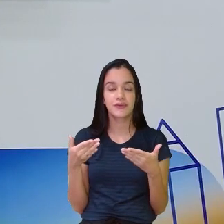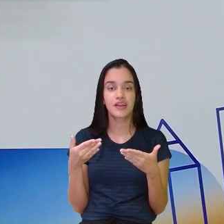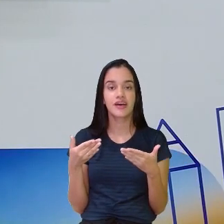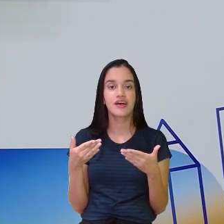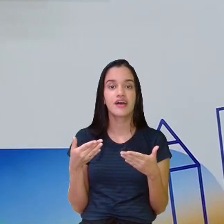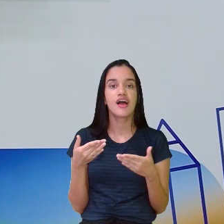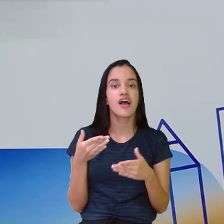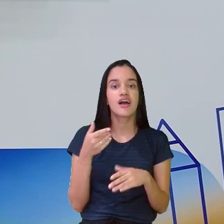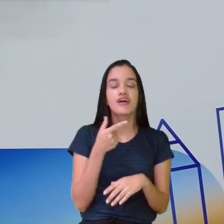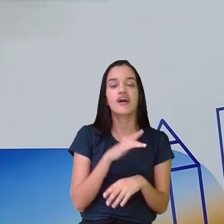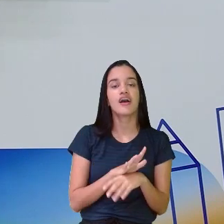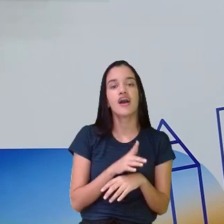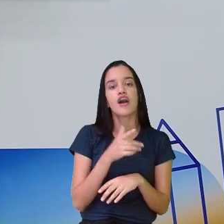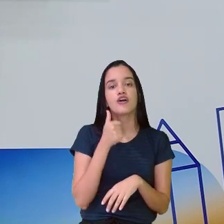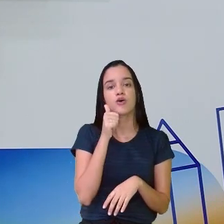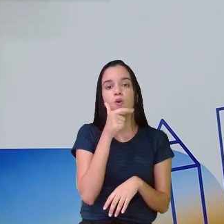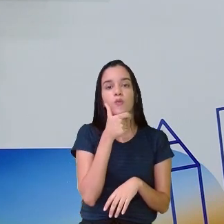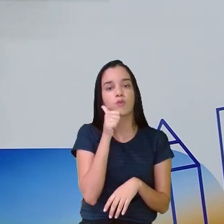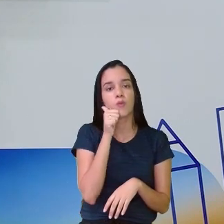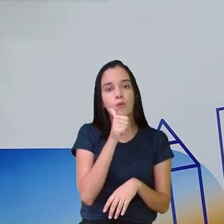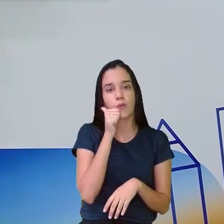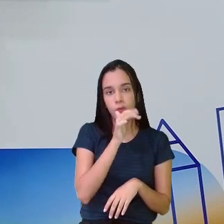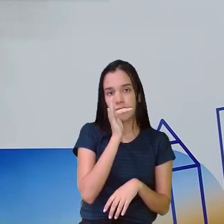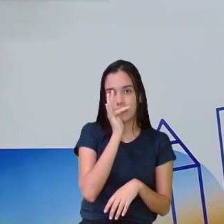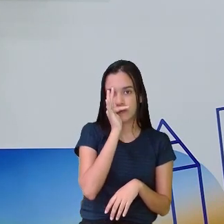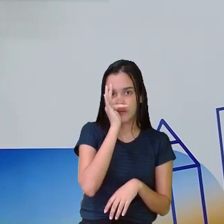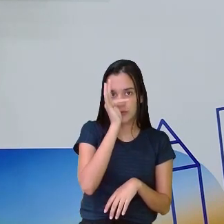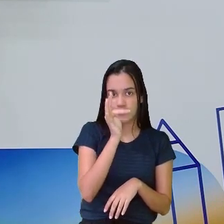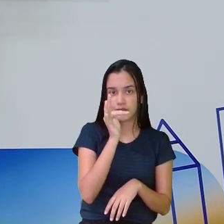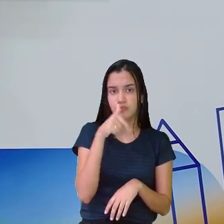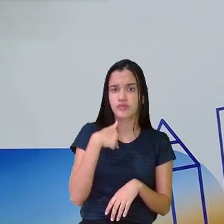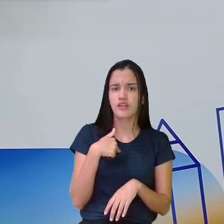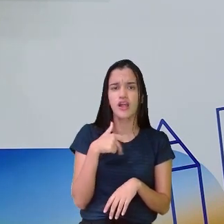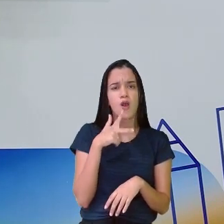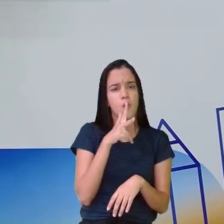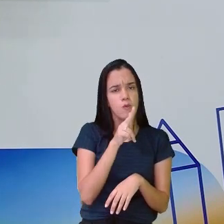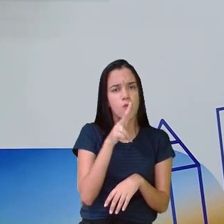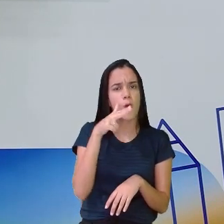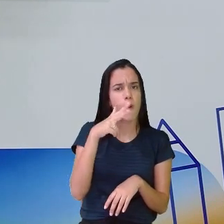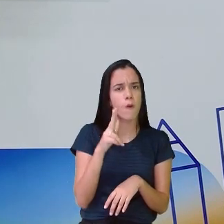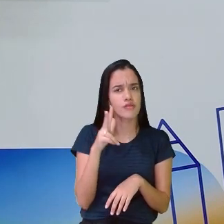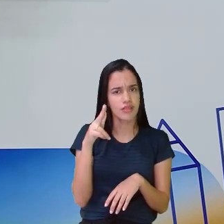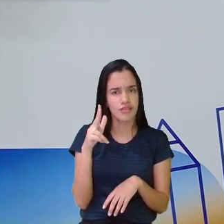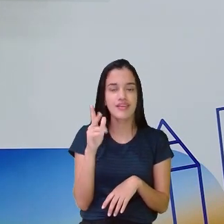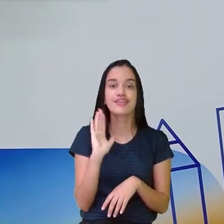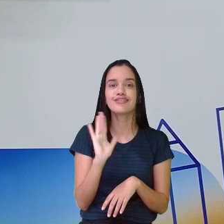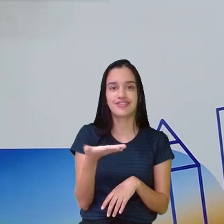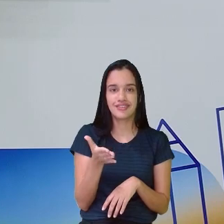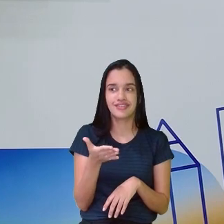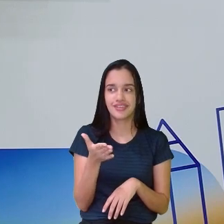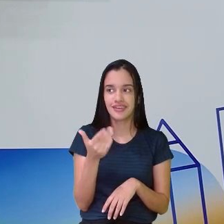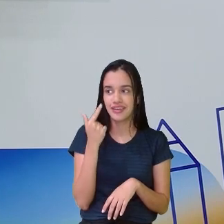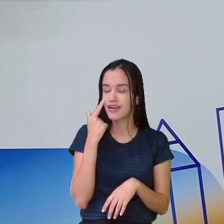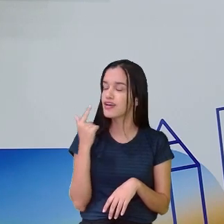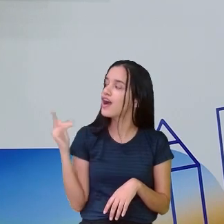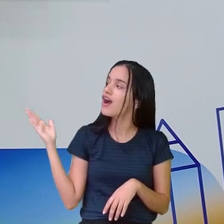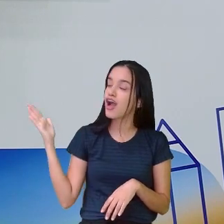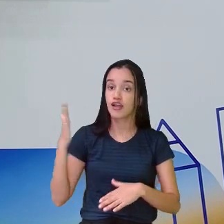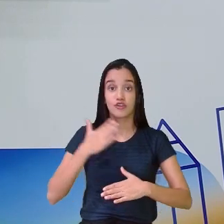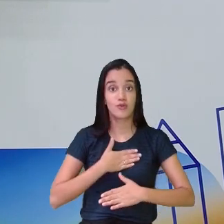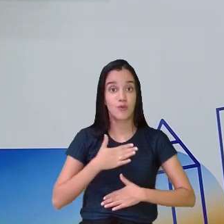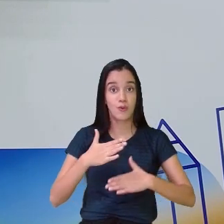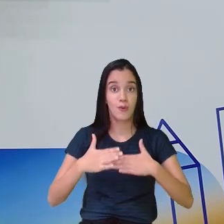a Comadre Florzinha, que eu já fiz uns recortes aqui com papel marrom, tá? Do corpo,